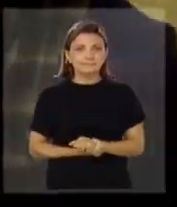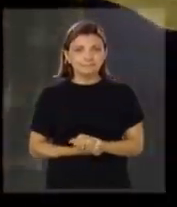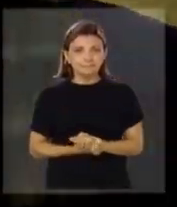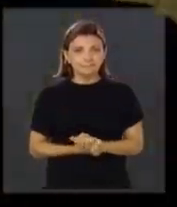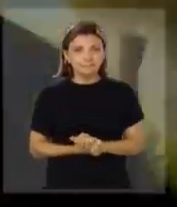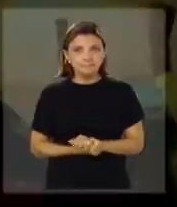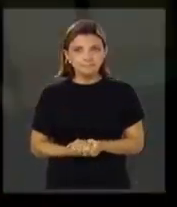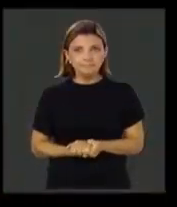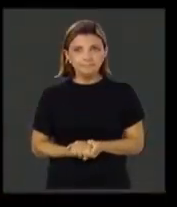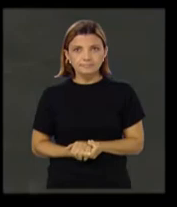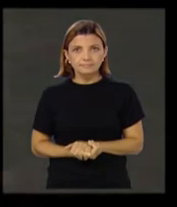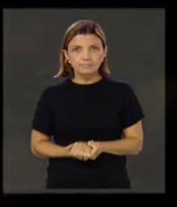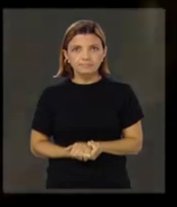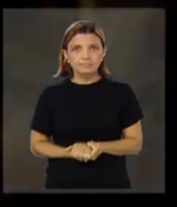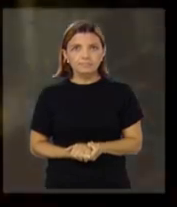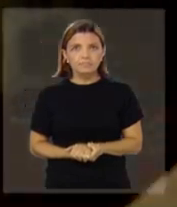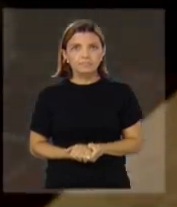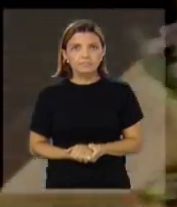lá. Ah, tá tão